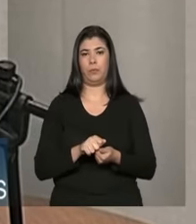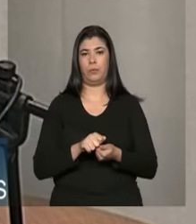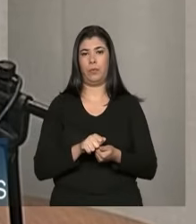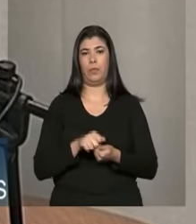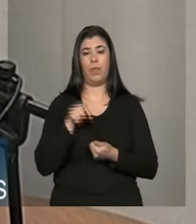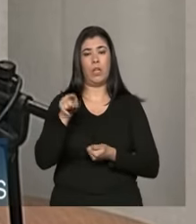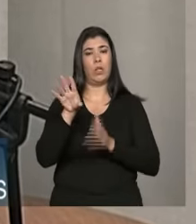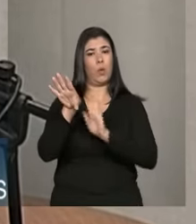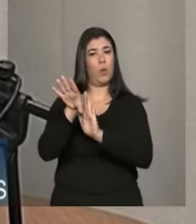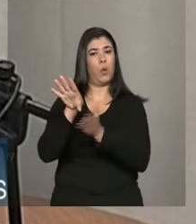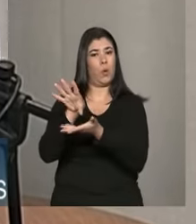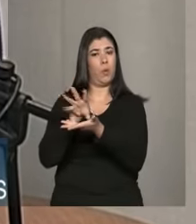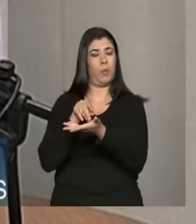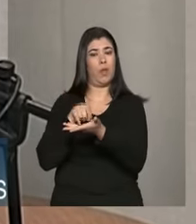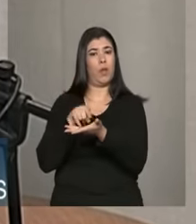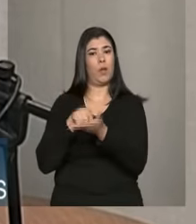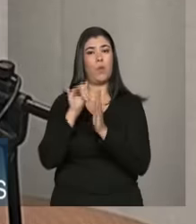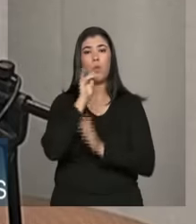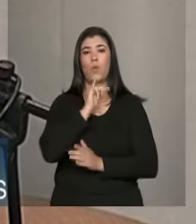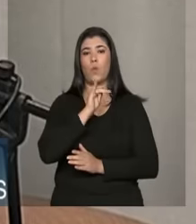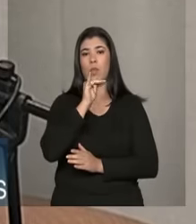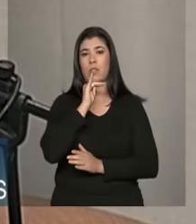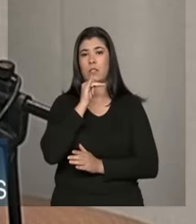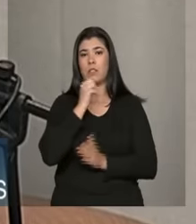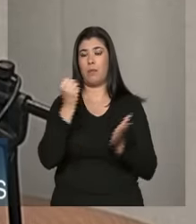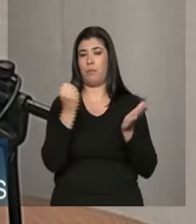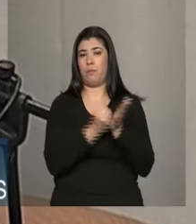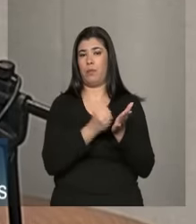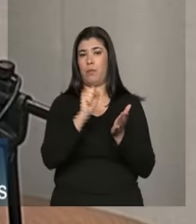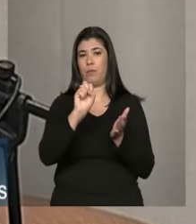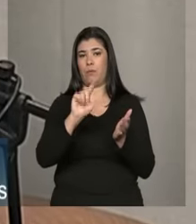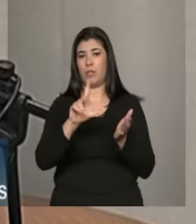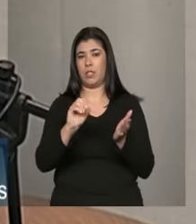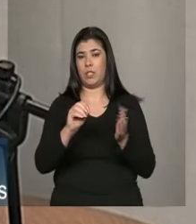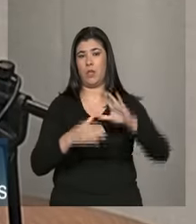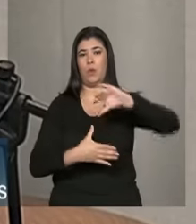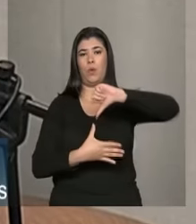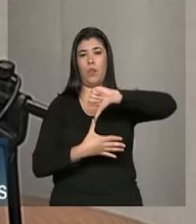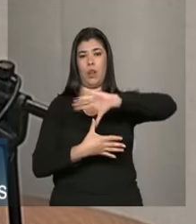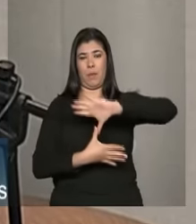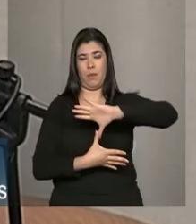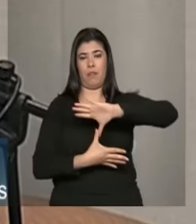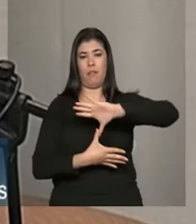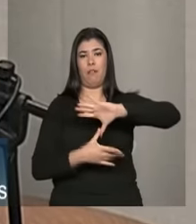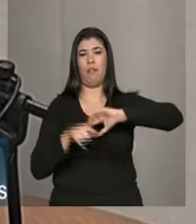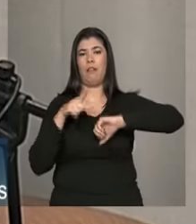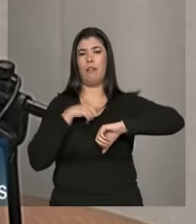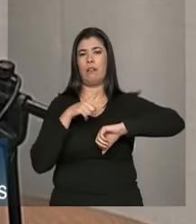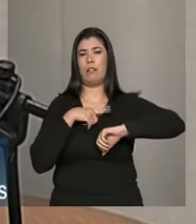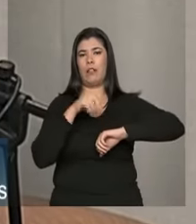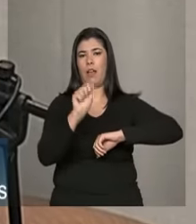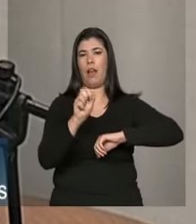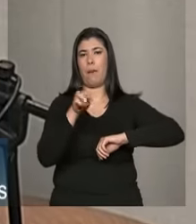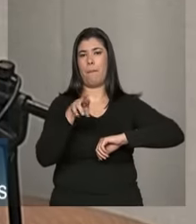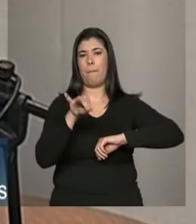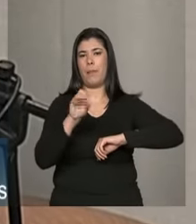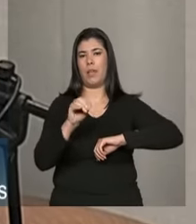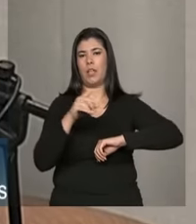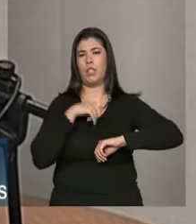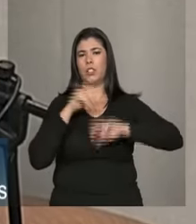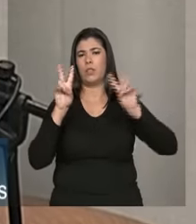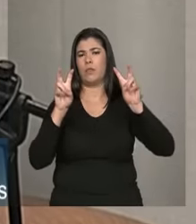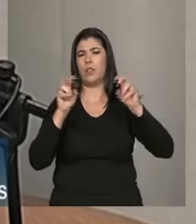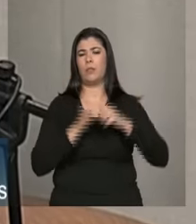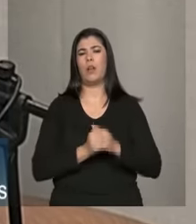dessas Bandeiras já propagadas pelos selos da América da série América temos a luta contra a